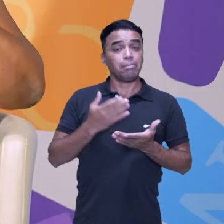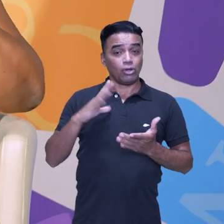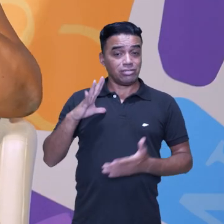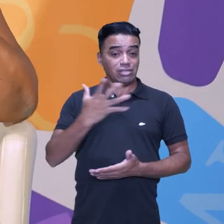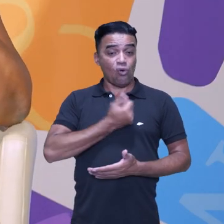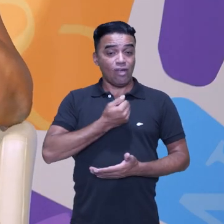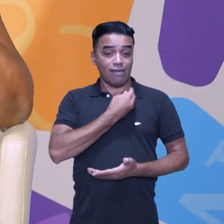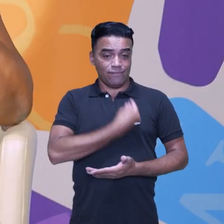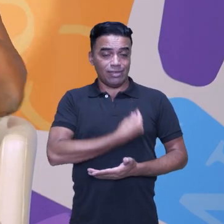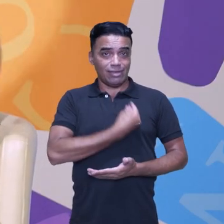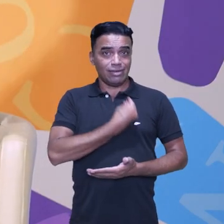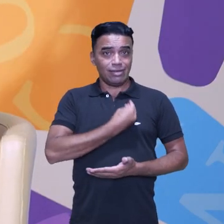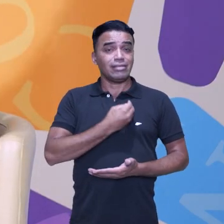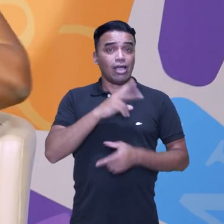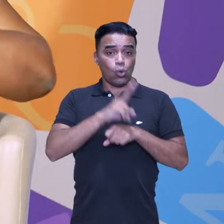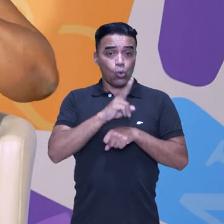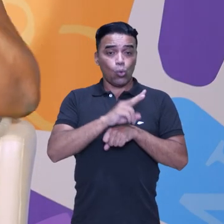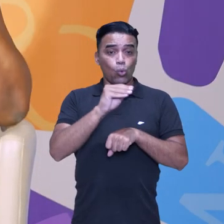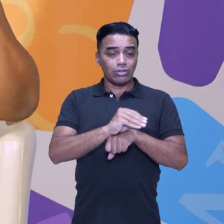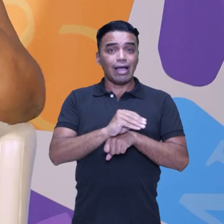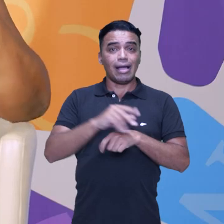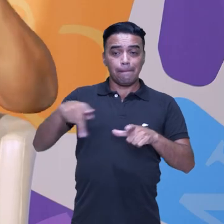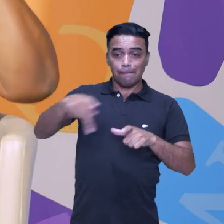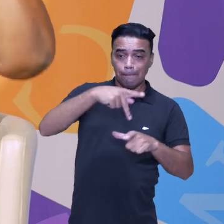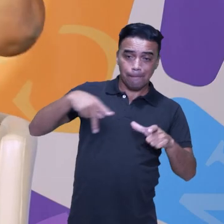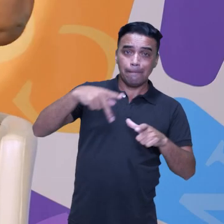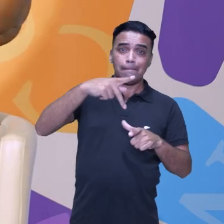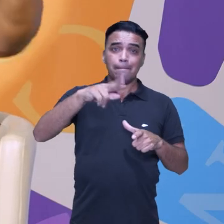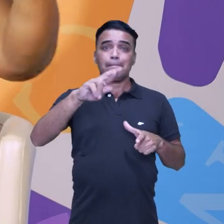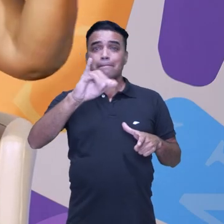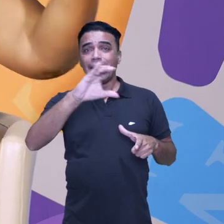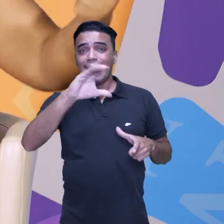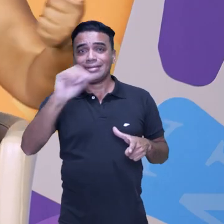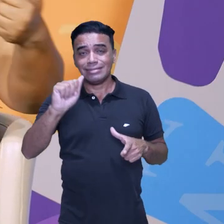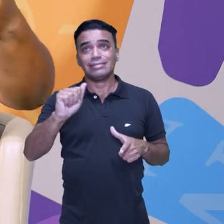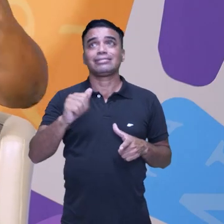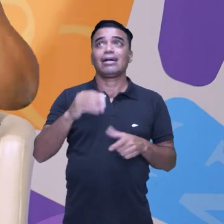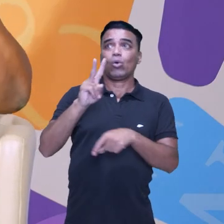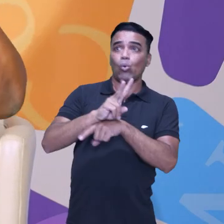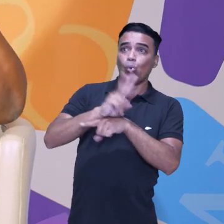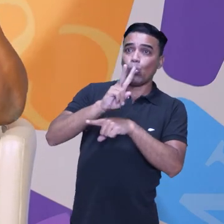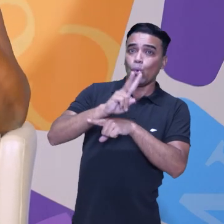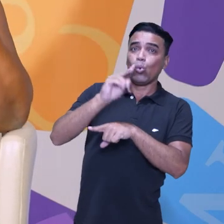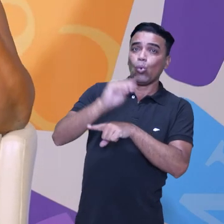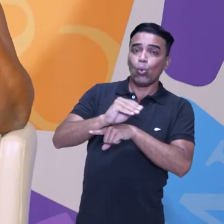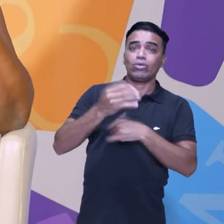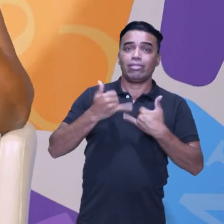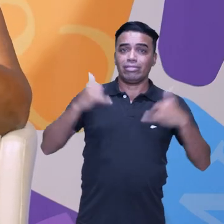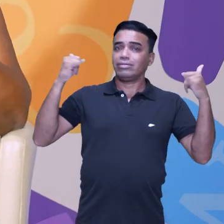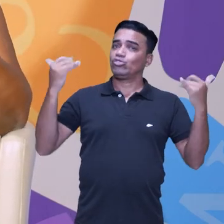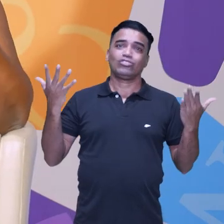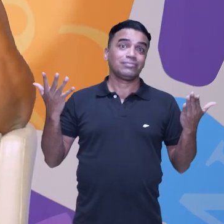vida, a pessoa acreditar que pode cuidar da praça, a pessoa acreditar que pode ser o que cuida da energia. Então, a gente buscou